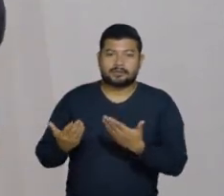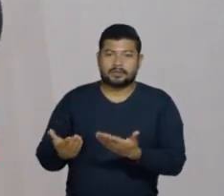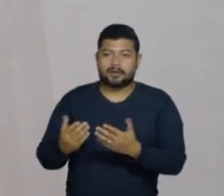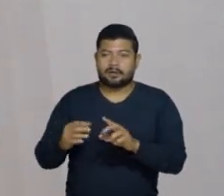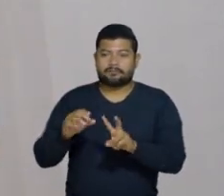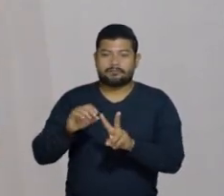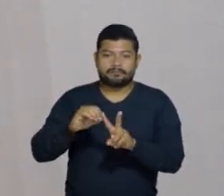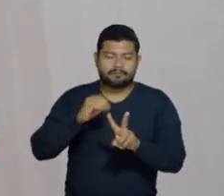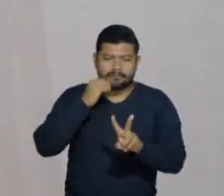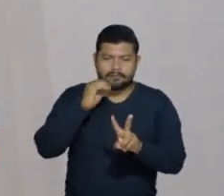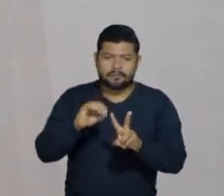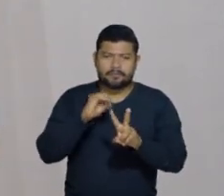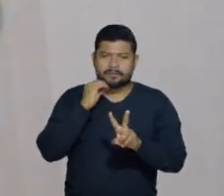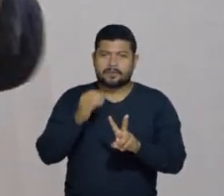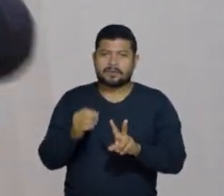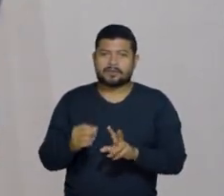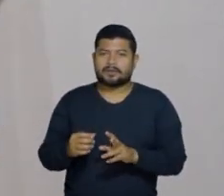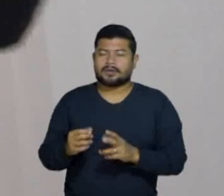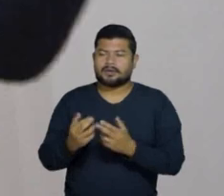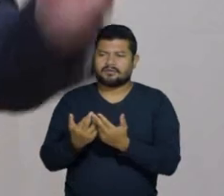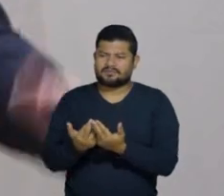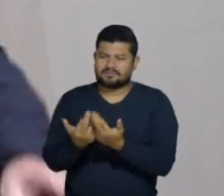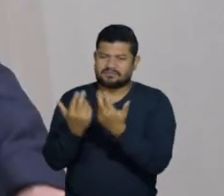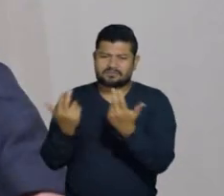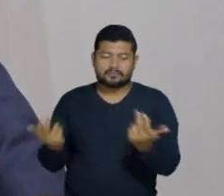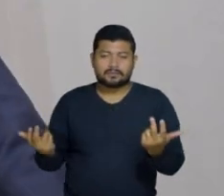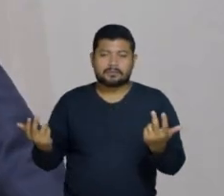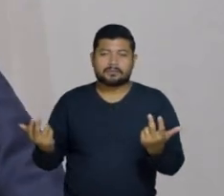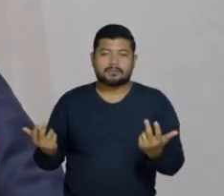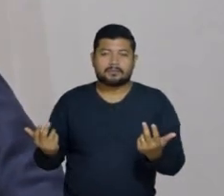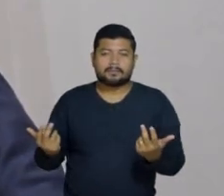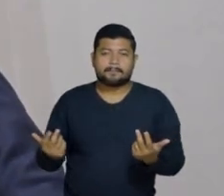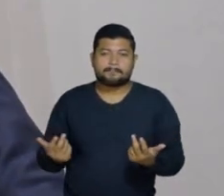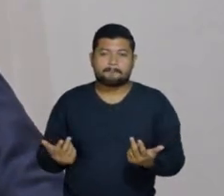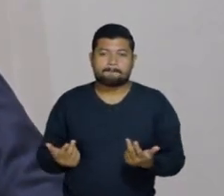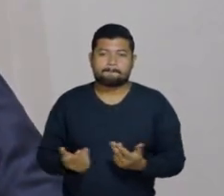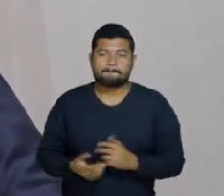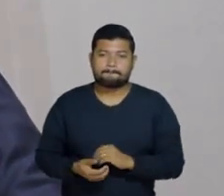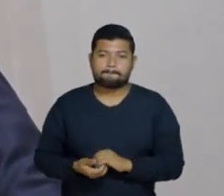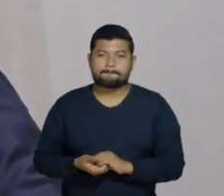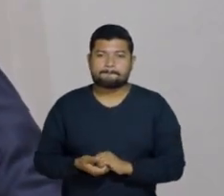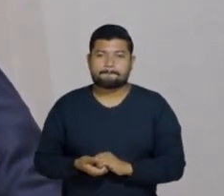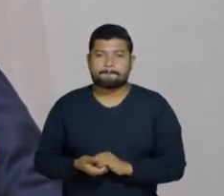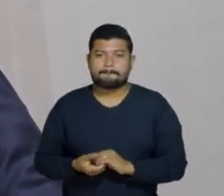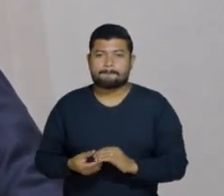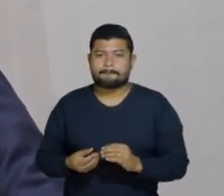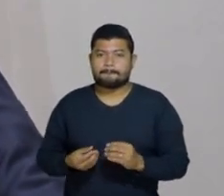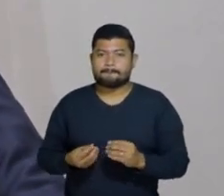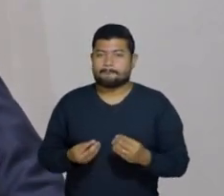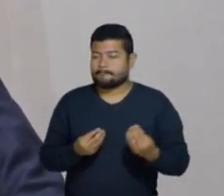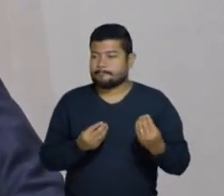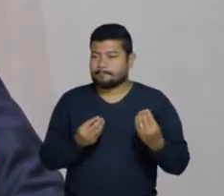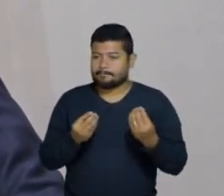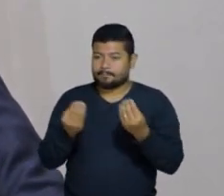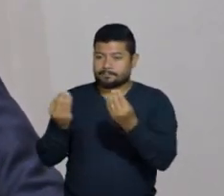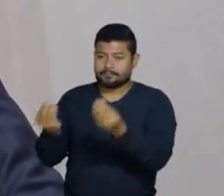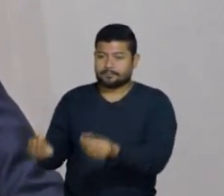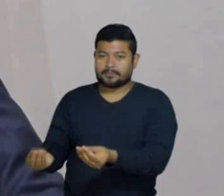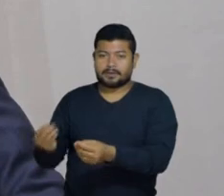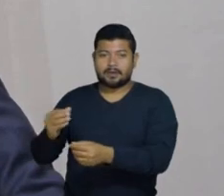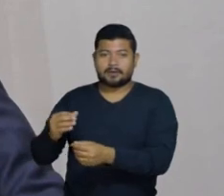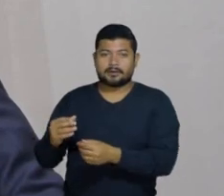Videira, Iumerê, Rio das Antas e por ali afora, entregaram as mãos do ministro